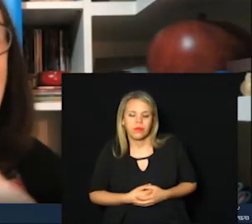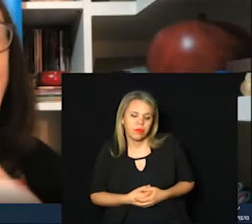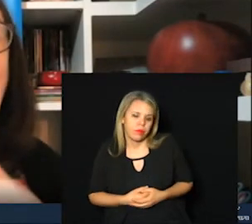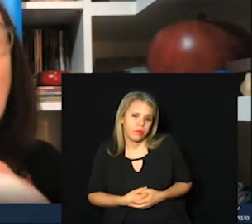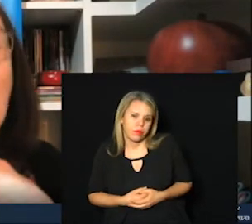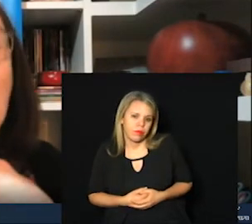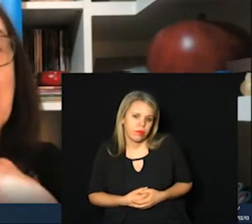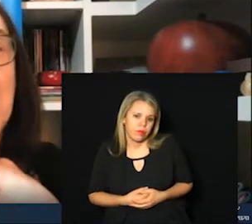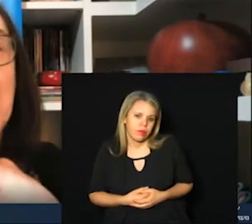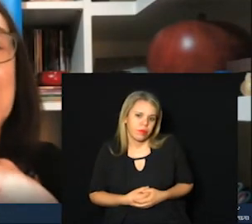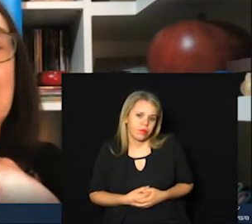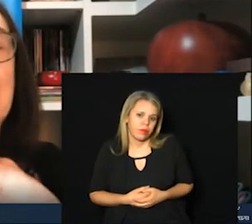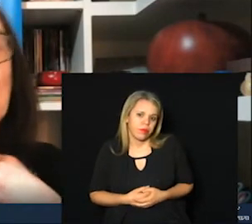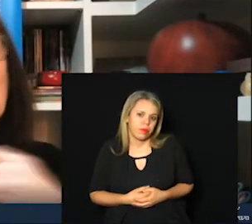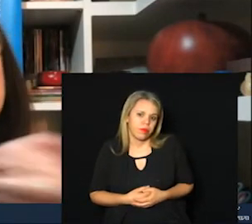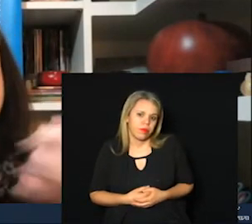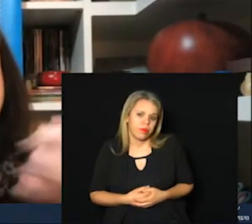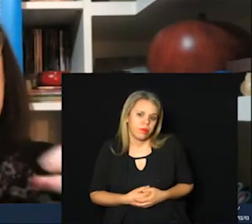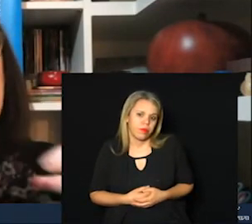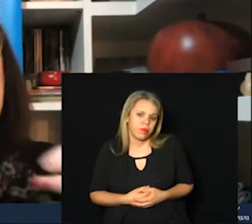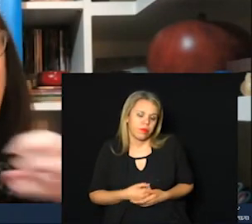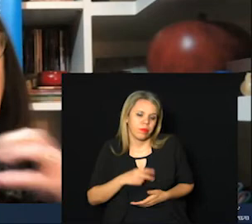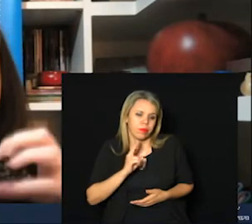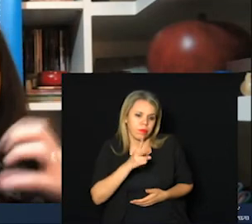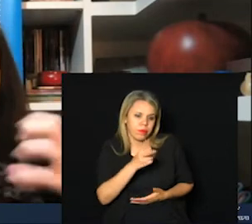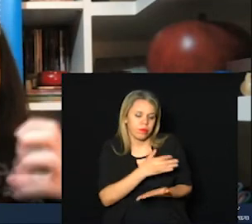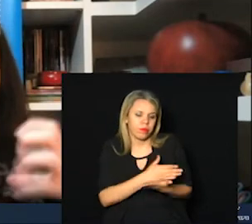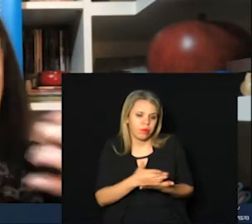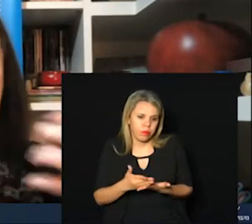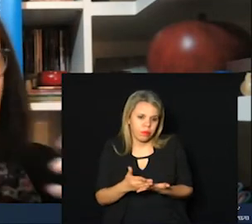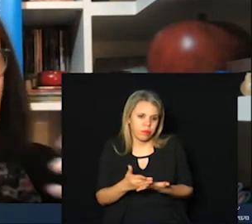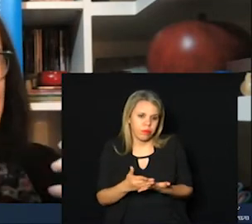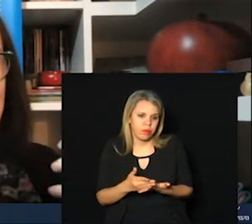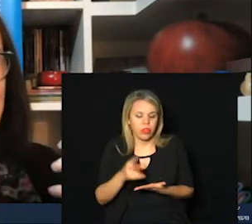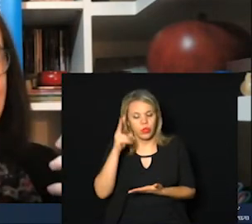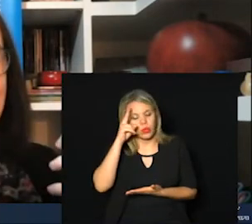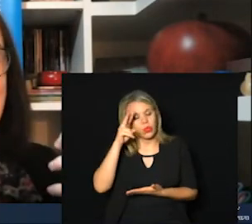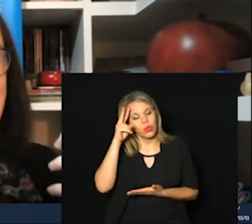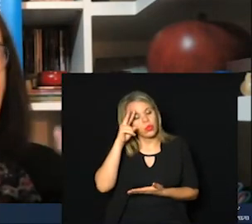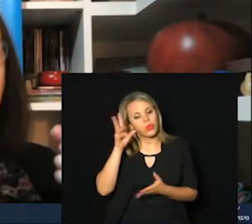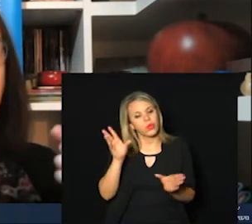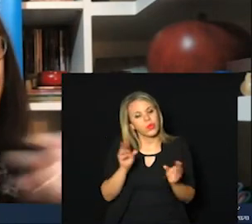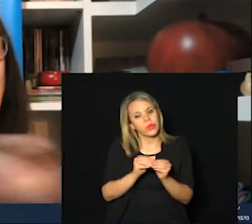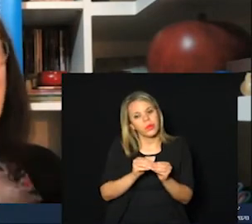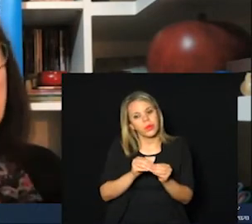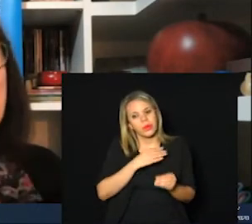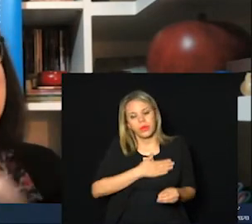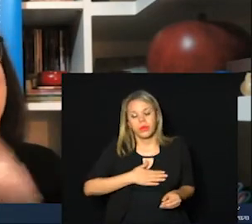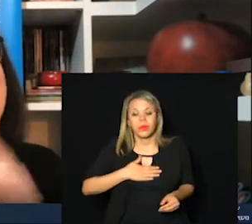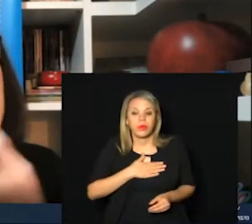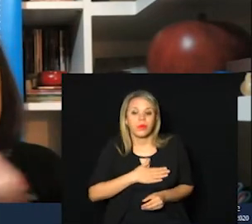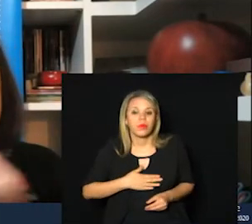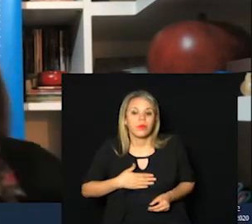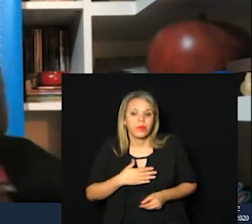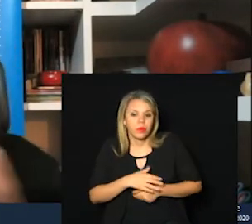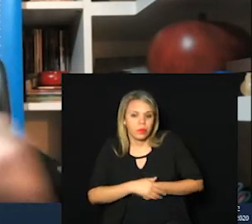a forma com que sempre começa com uma historinha. Eu gosto